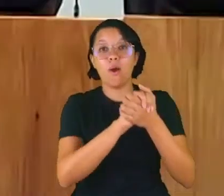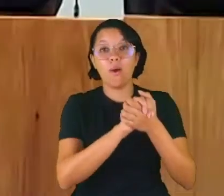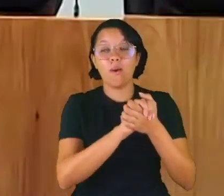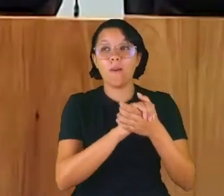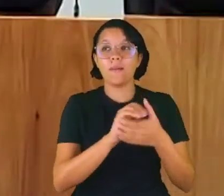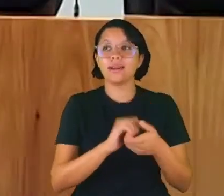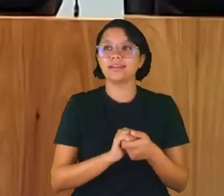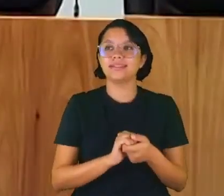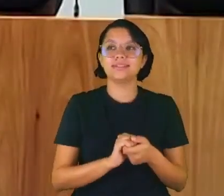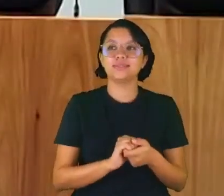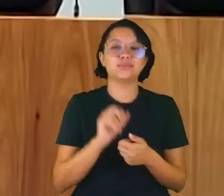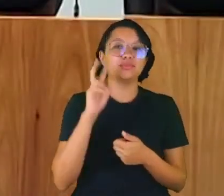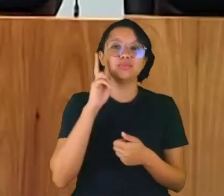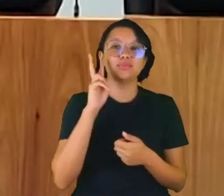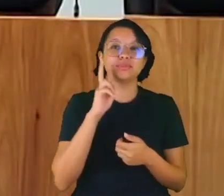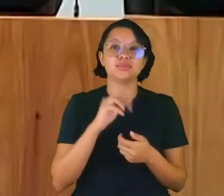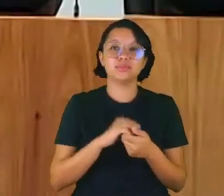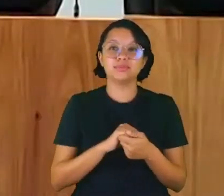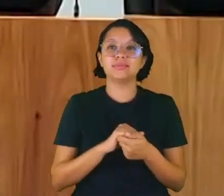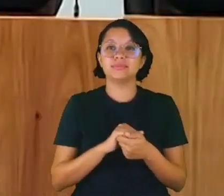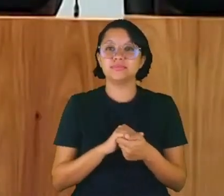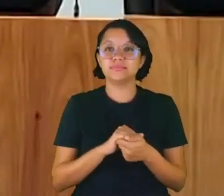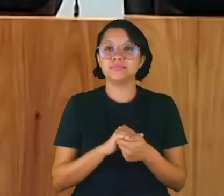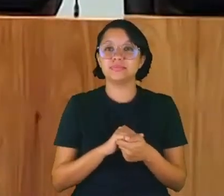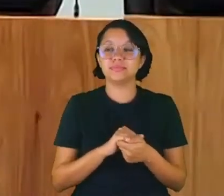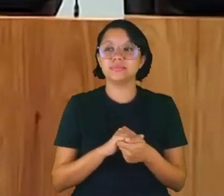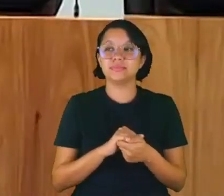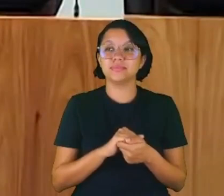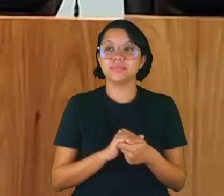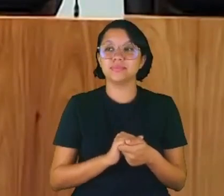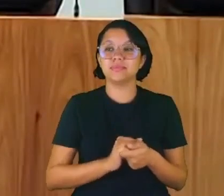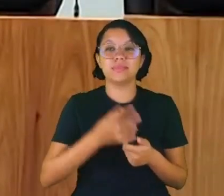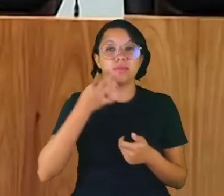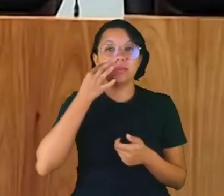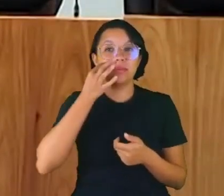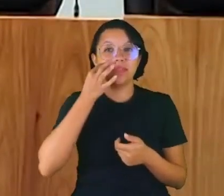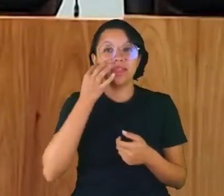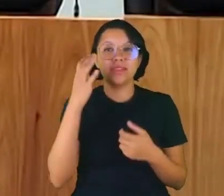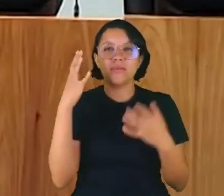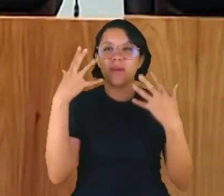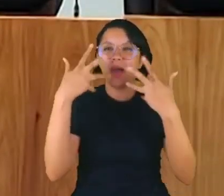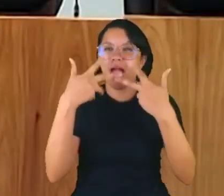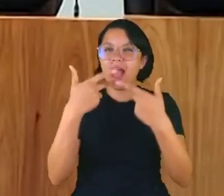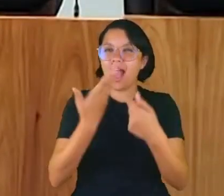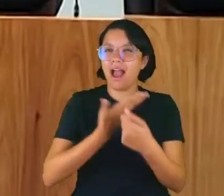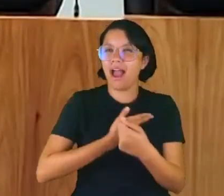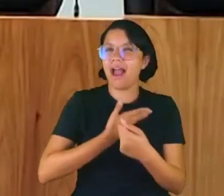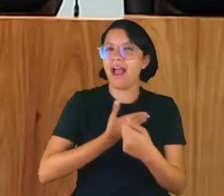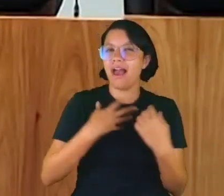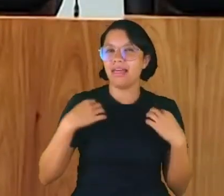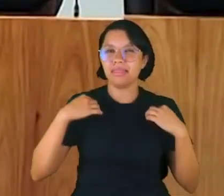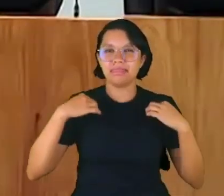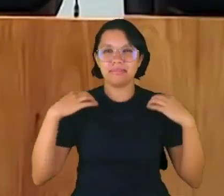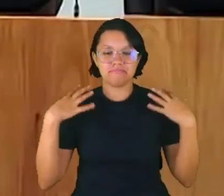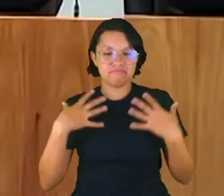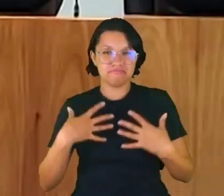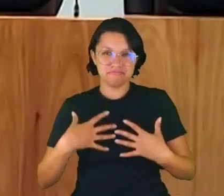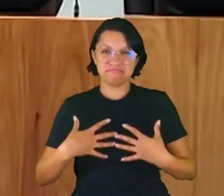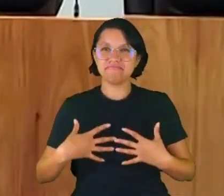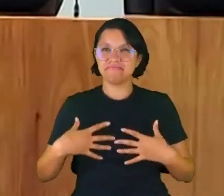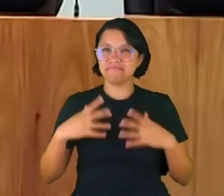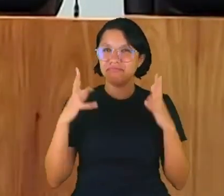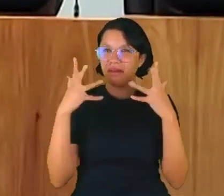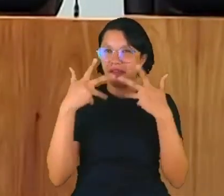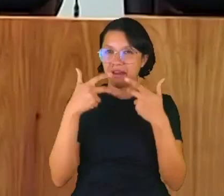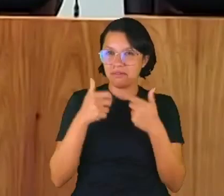do TJão, né? Figura do Carlos Renato aqui presente, um belíssimo colega, trajava uma toga com uma elegância, com um pouco se